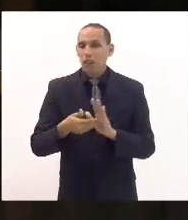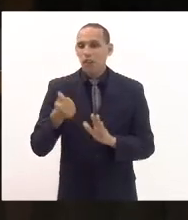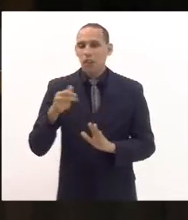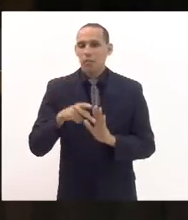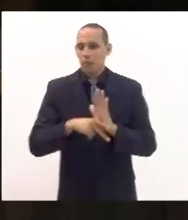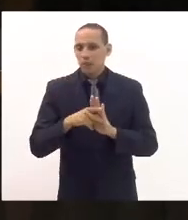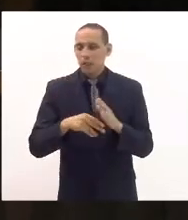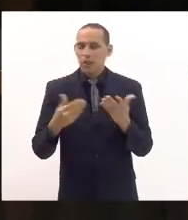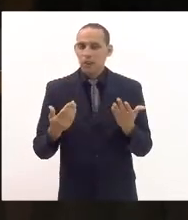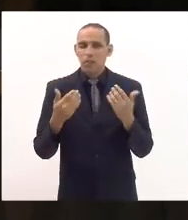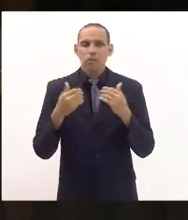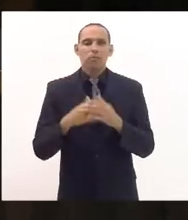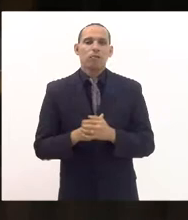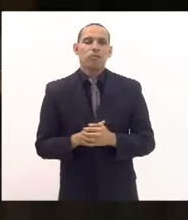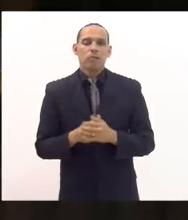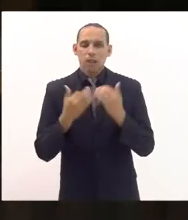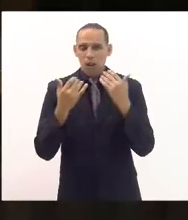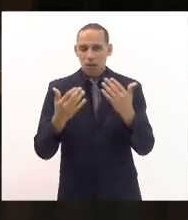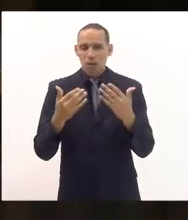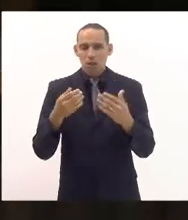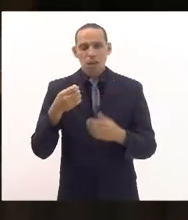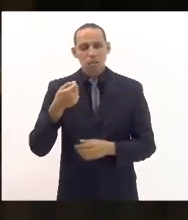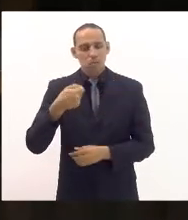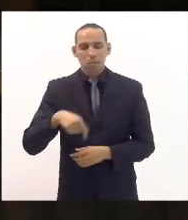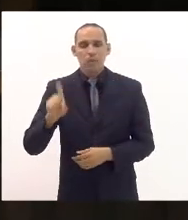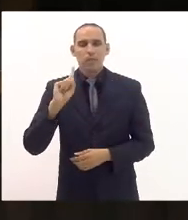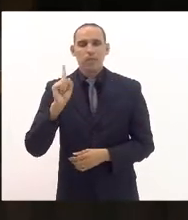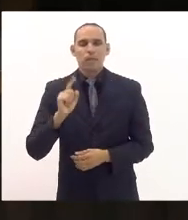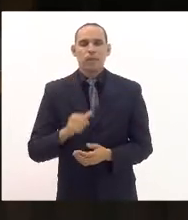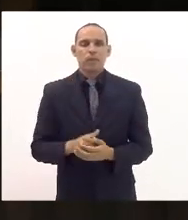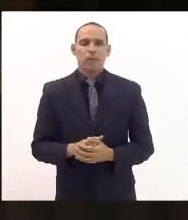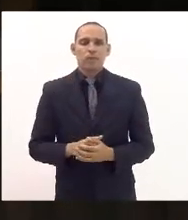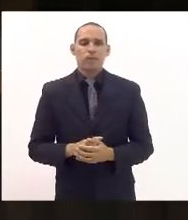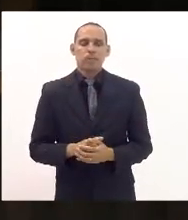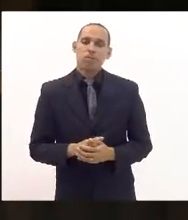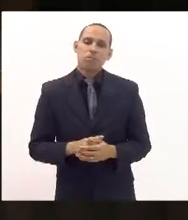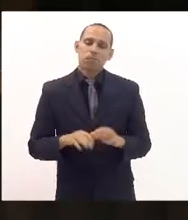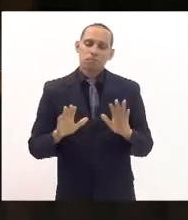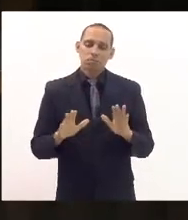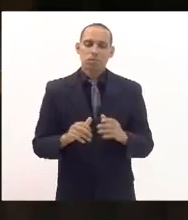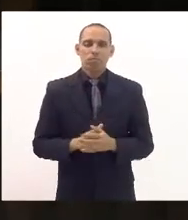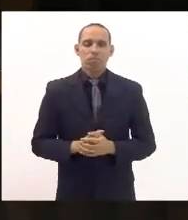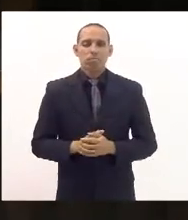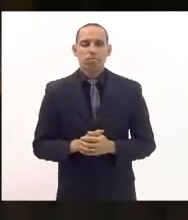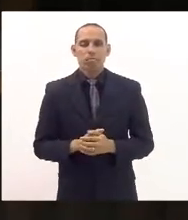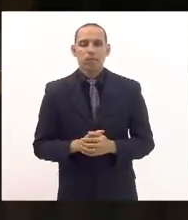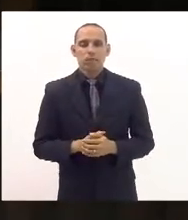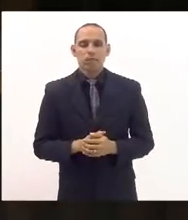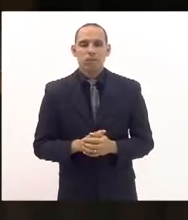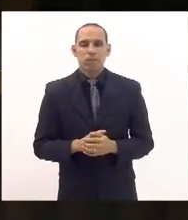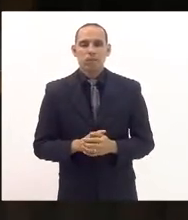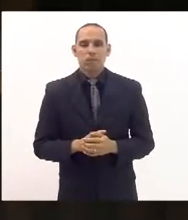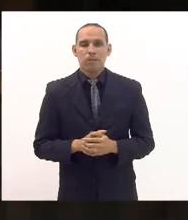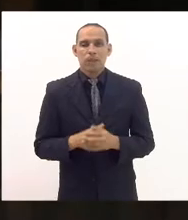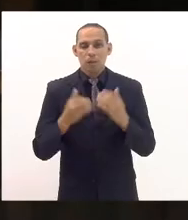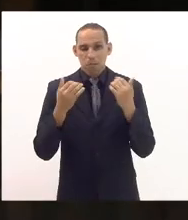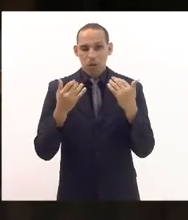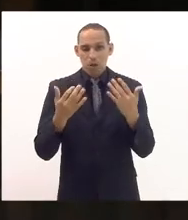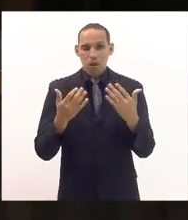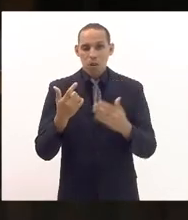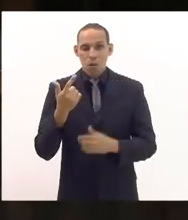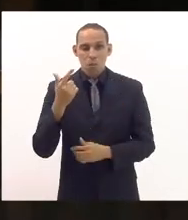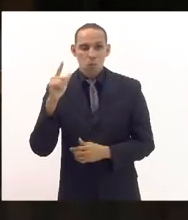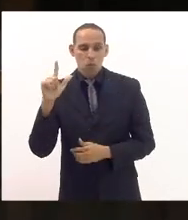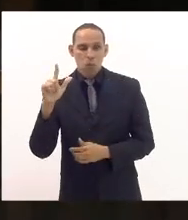não precisa fazer audiência Tá mas qualquer forma em relação à audiência